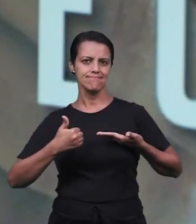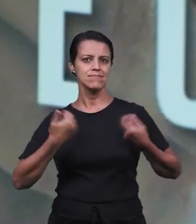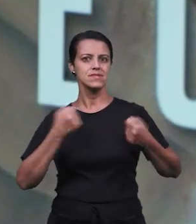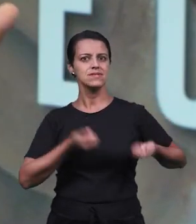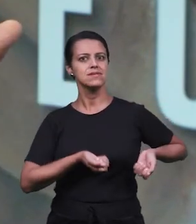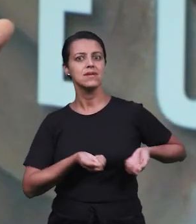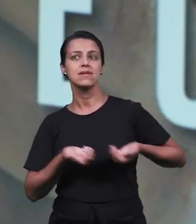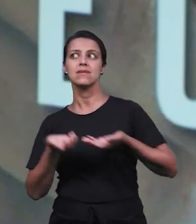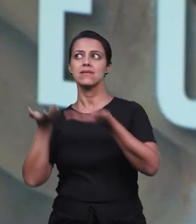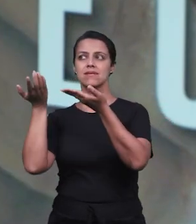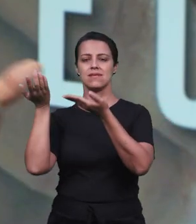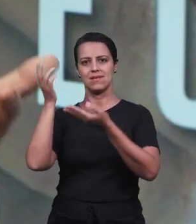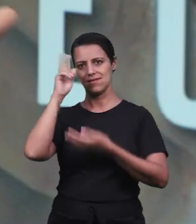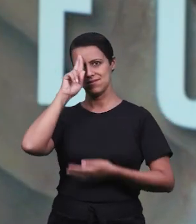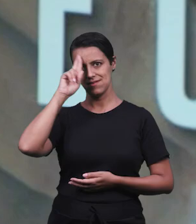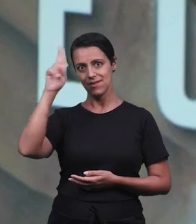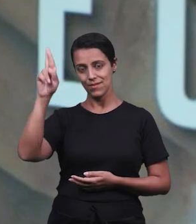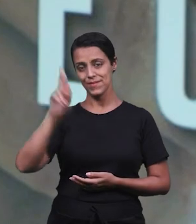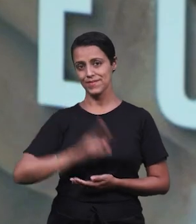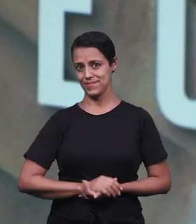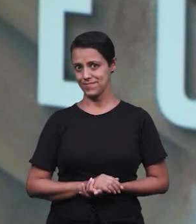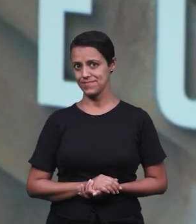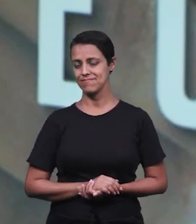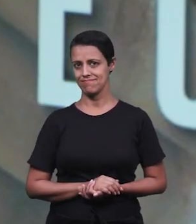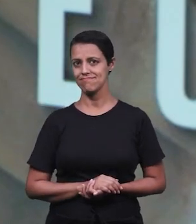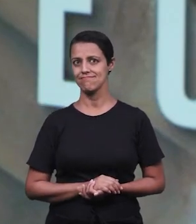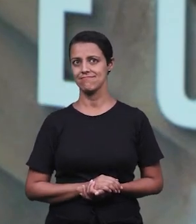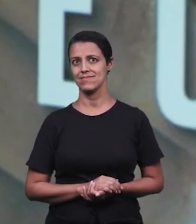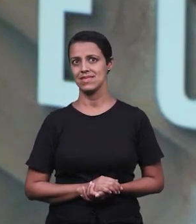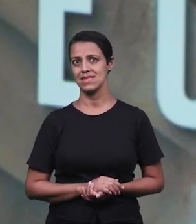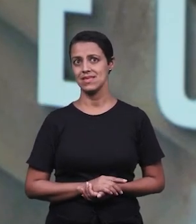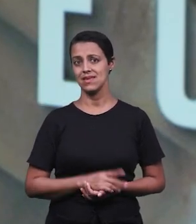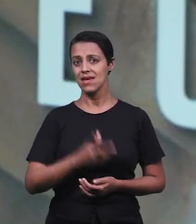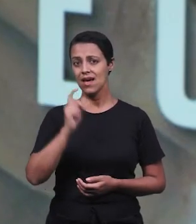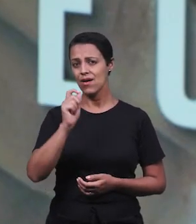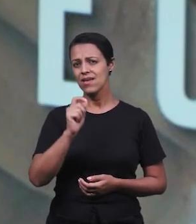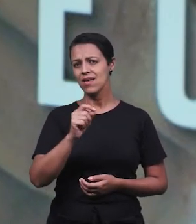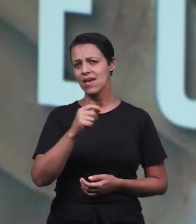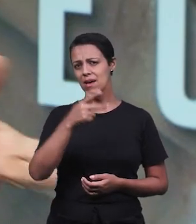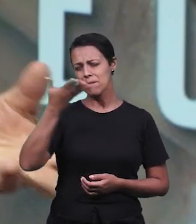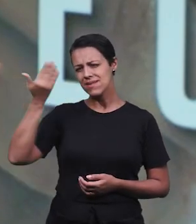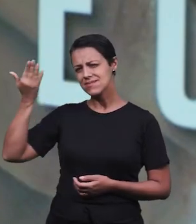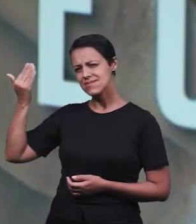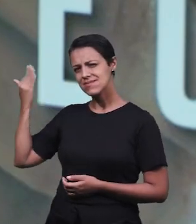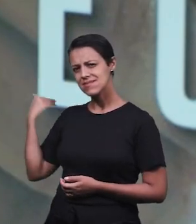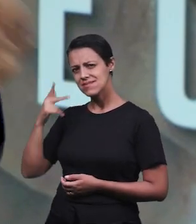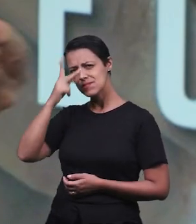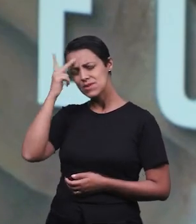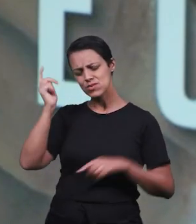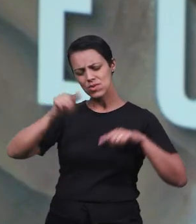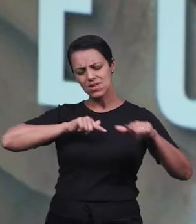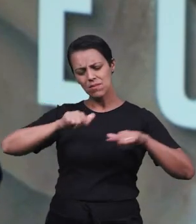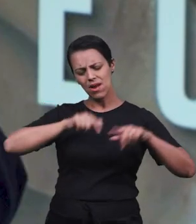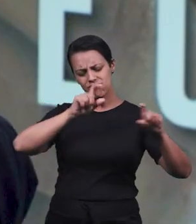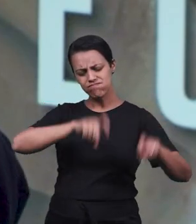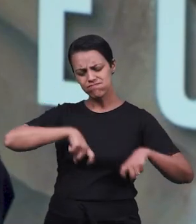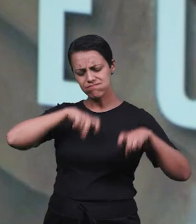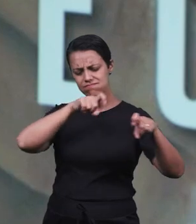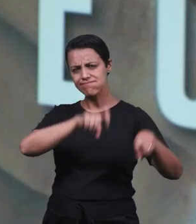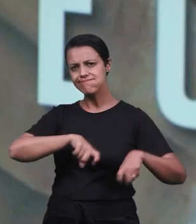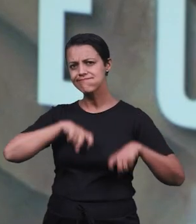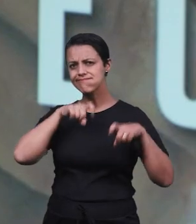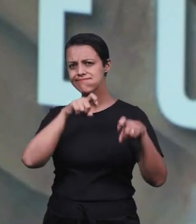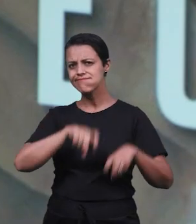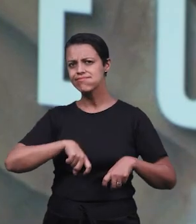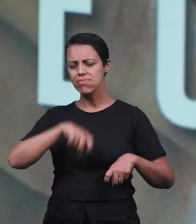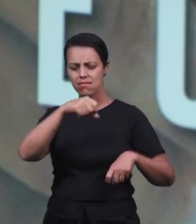tinham uma vida agropastoril, vivia do gado, das plantações, não é? Eles consumiam o que